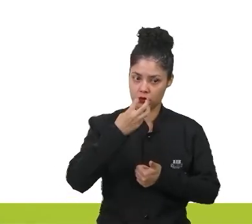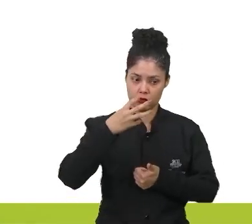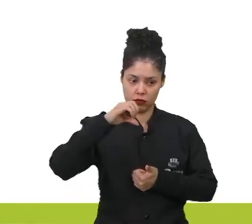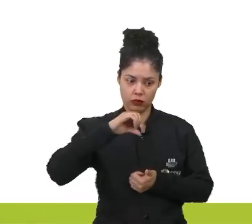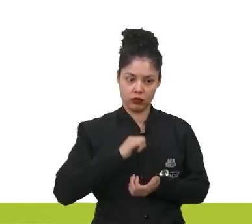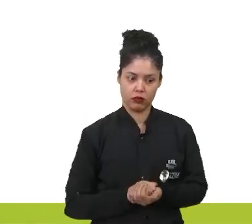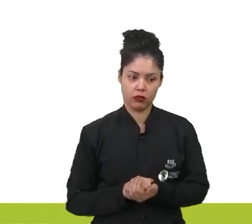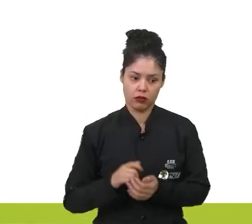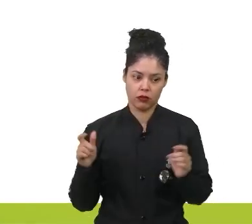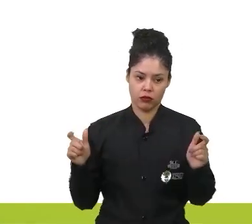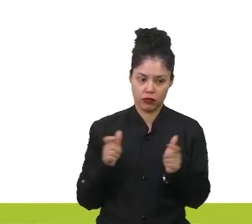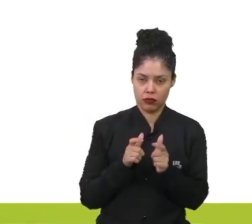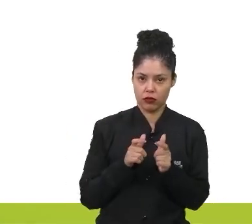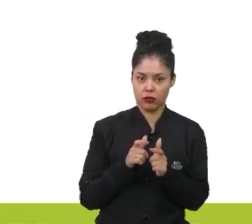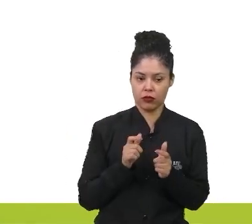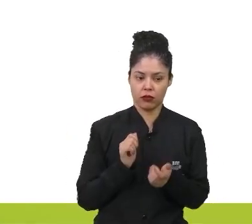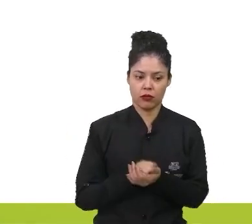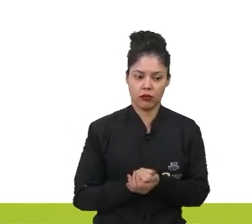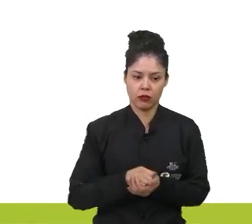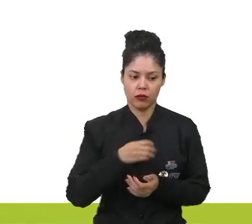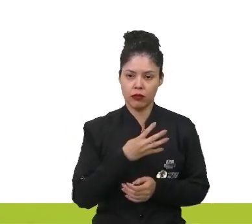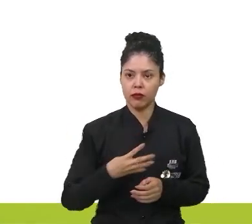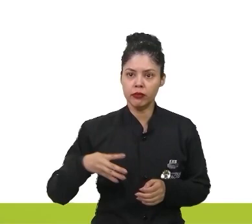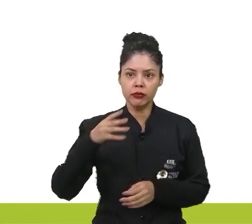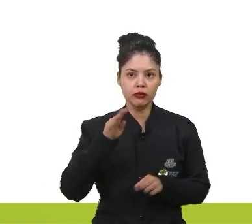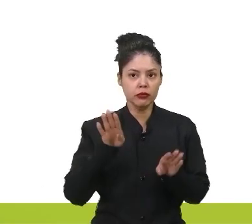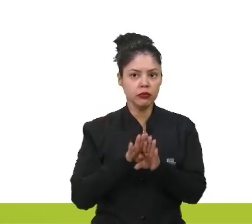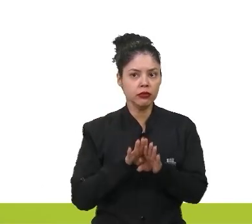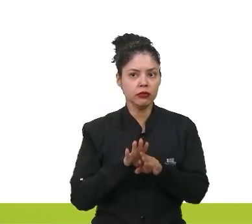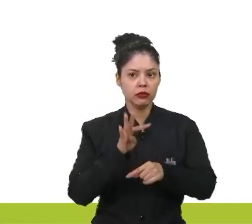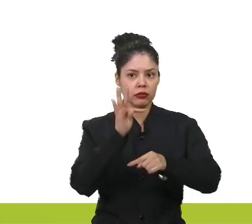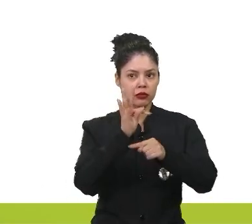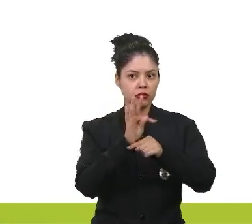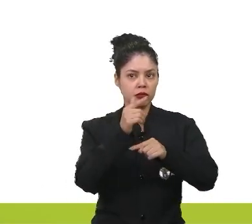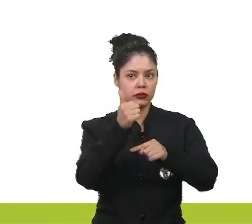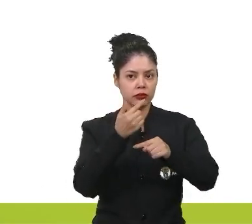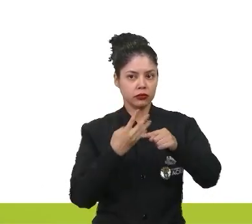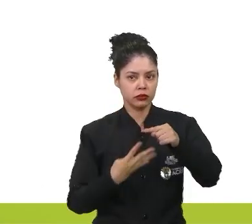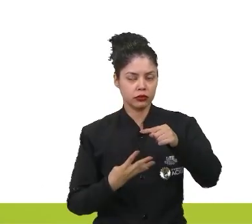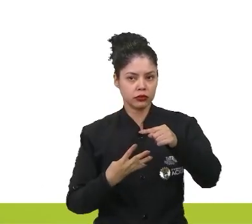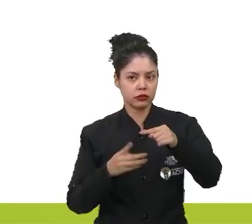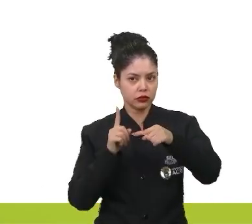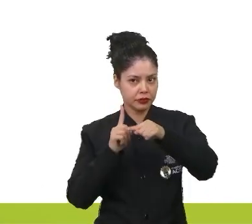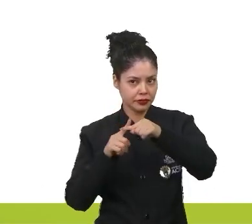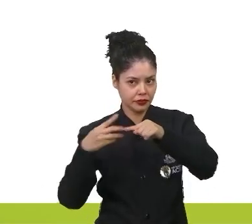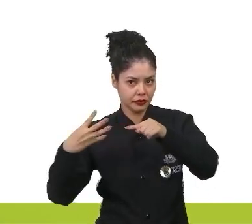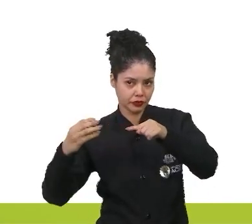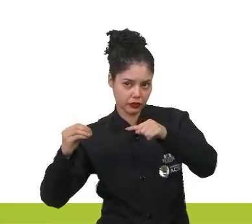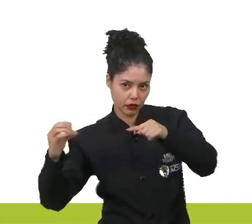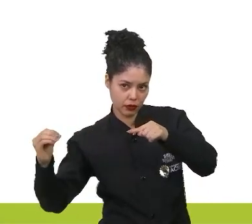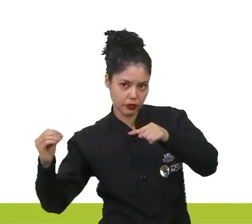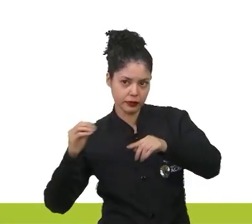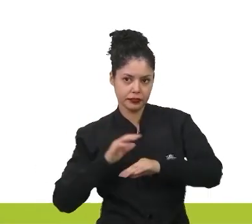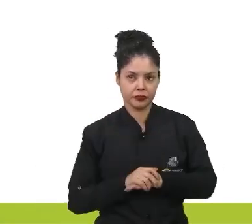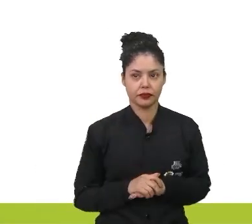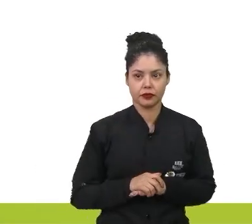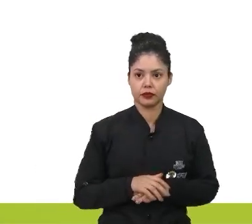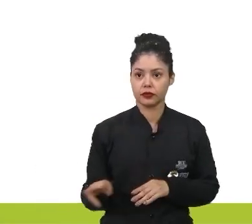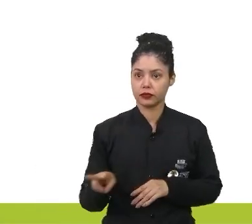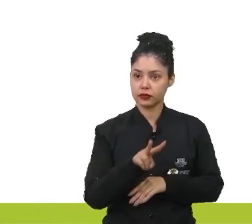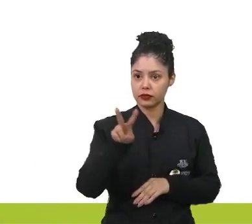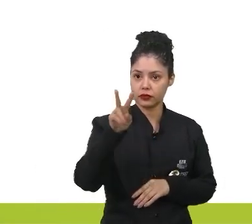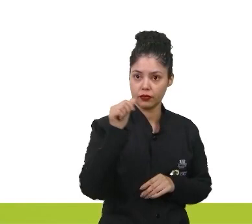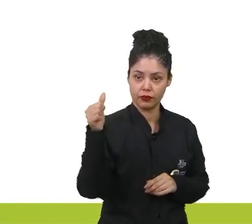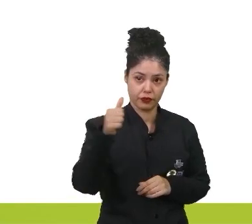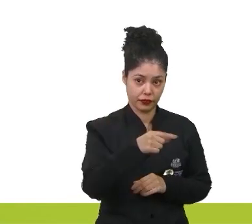ficou menos T ao quadrado sobre 4 mais 400. Esse valor aqui, ó, que